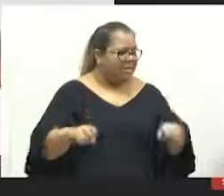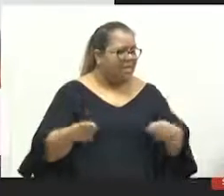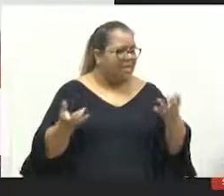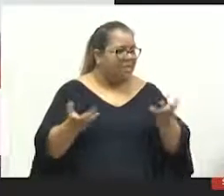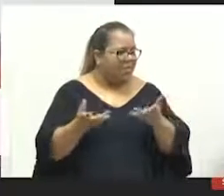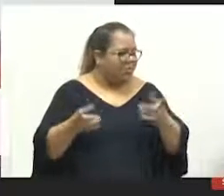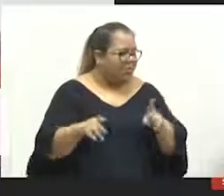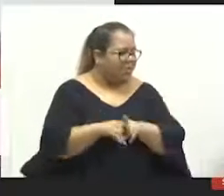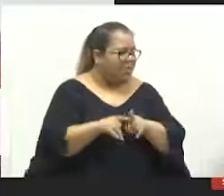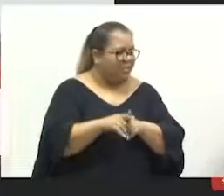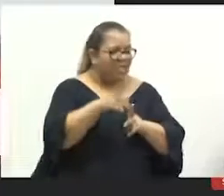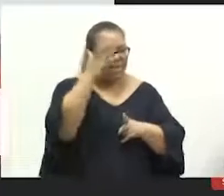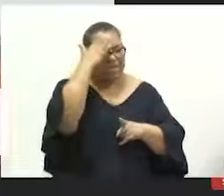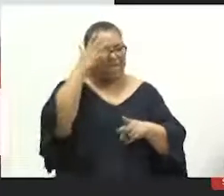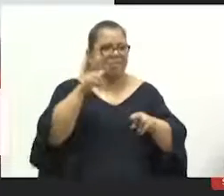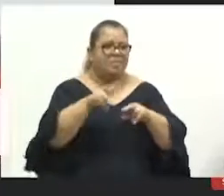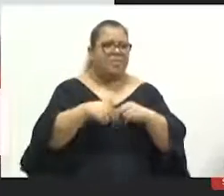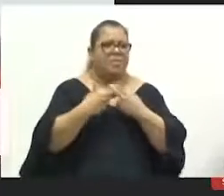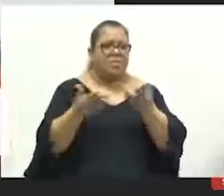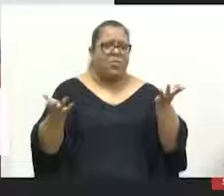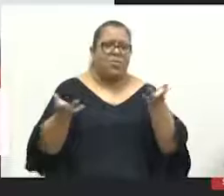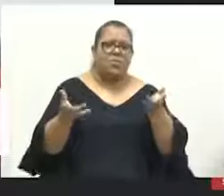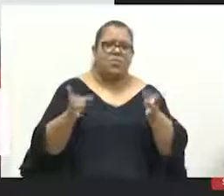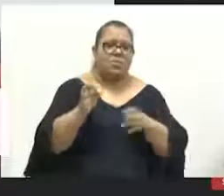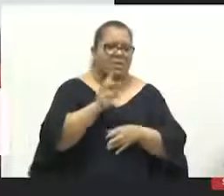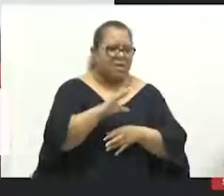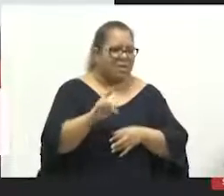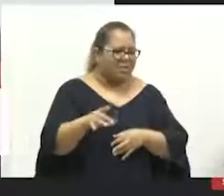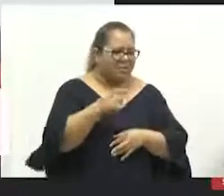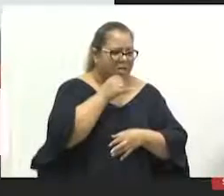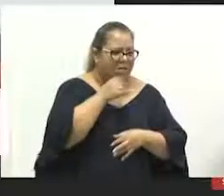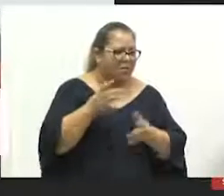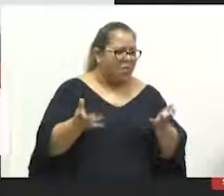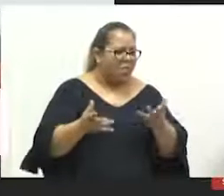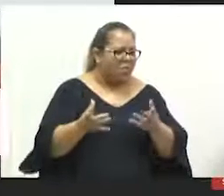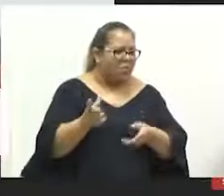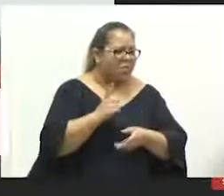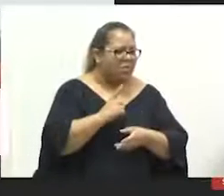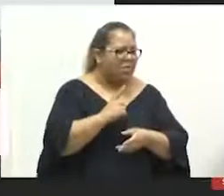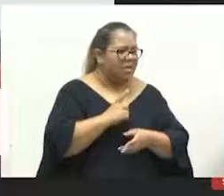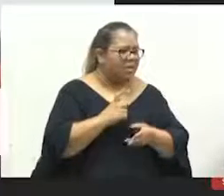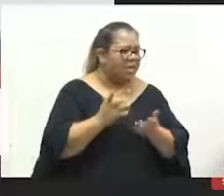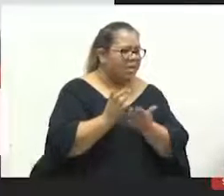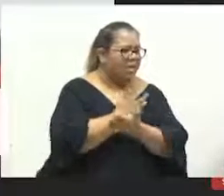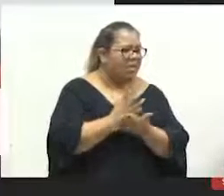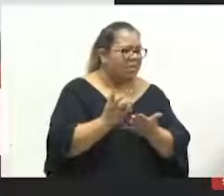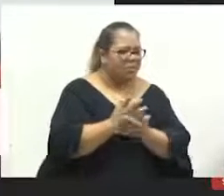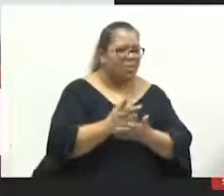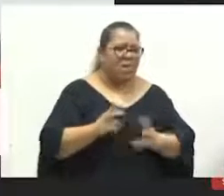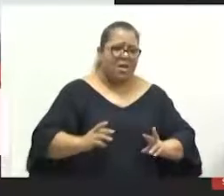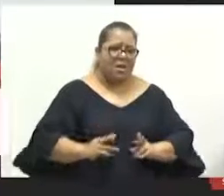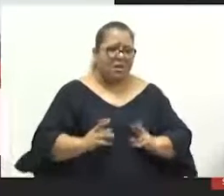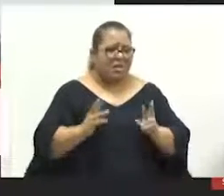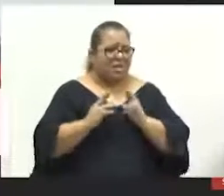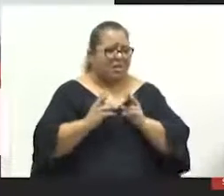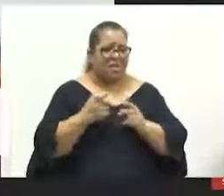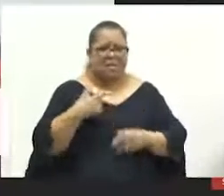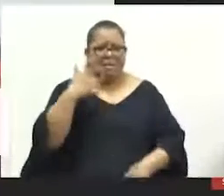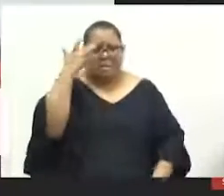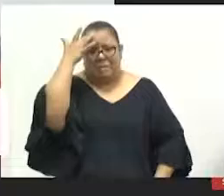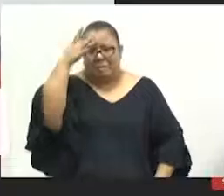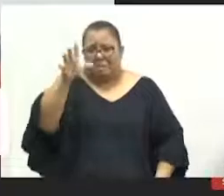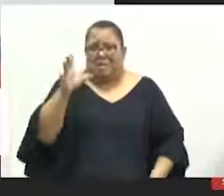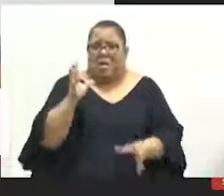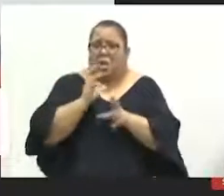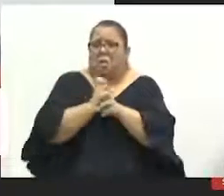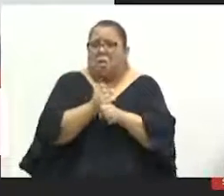já sabemos, por parâmetro, para cada caso que nós temos de paciente oncológico, nós já sabemos quantos exames